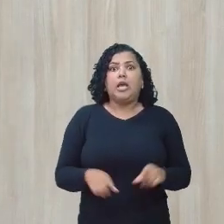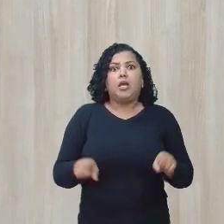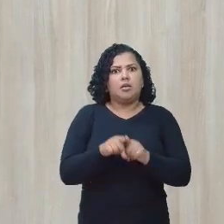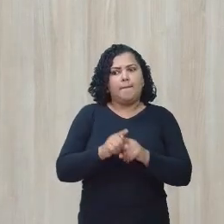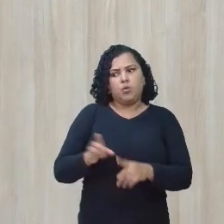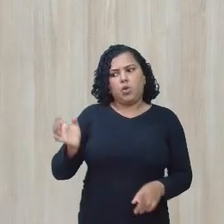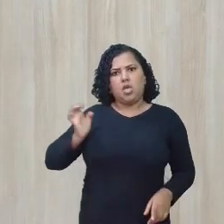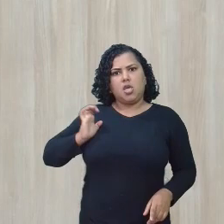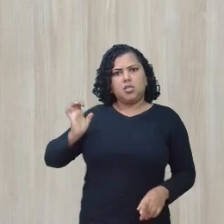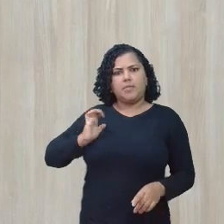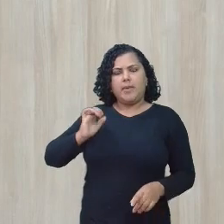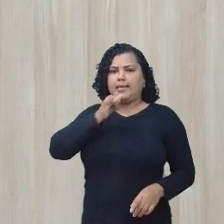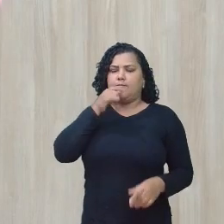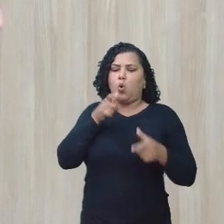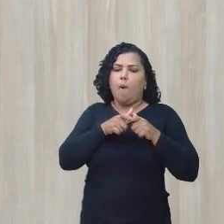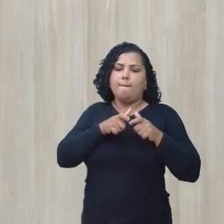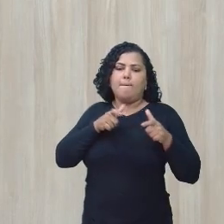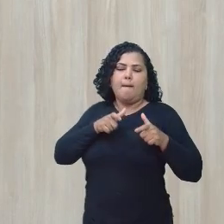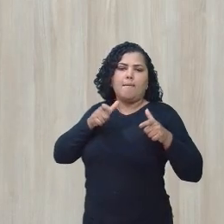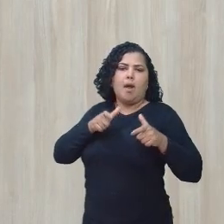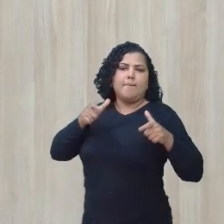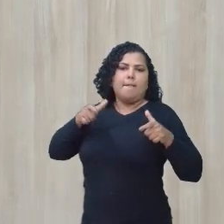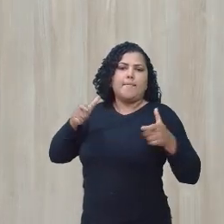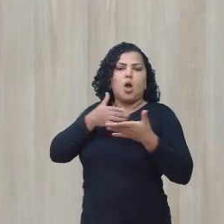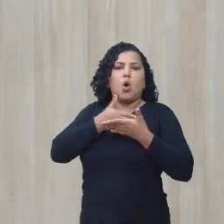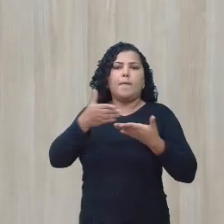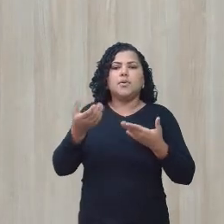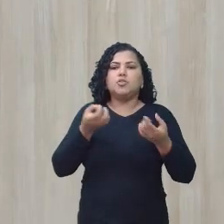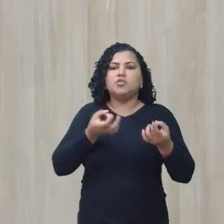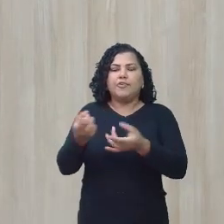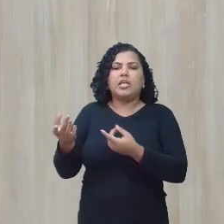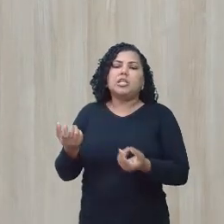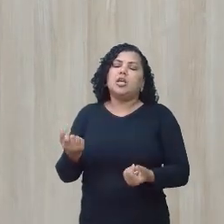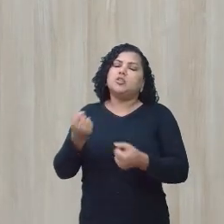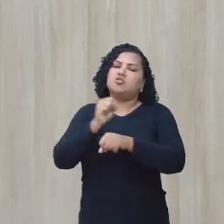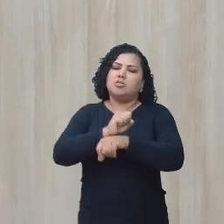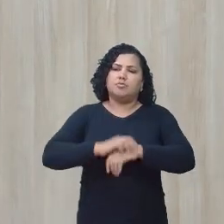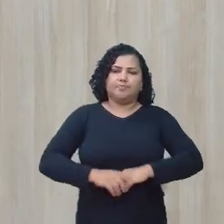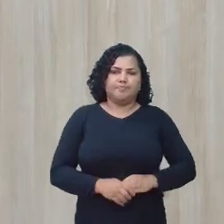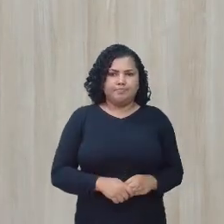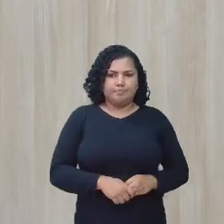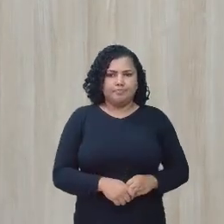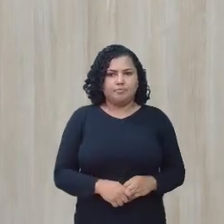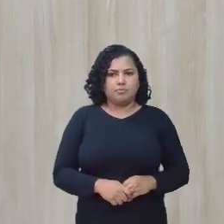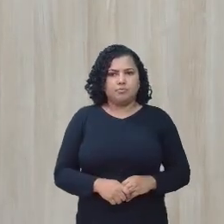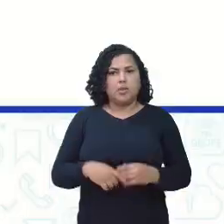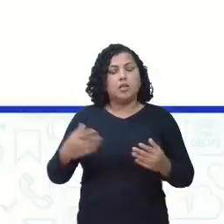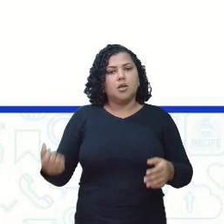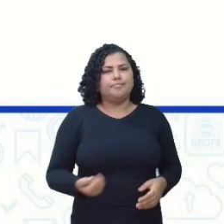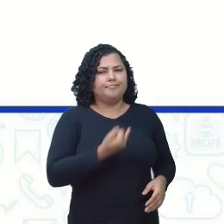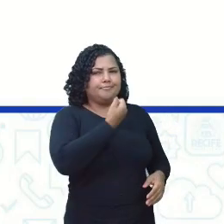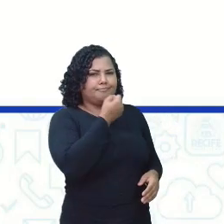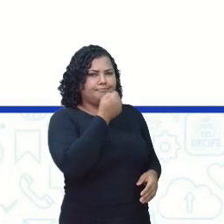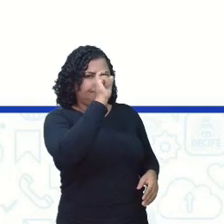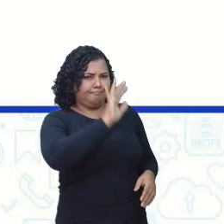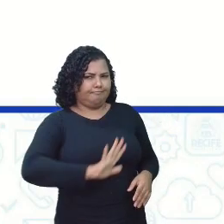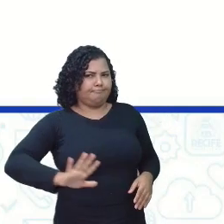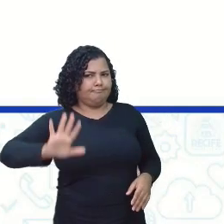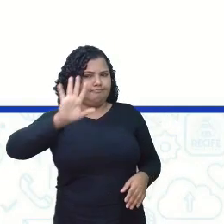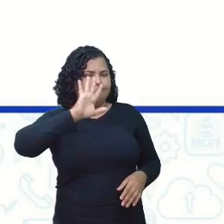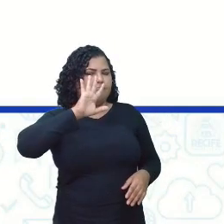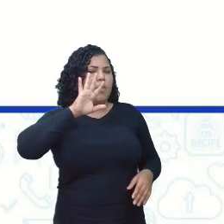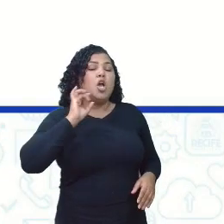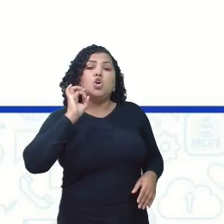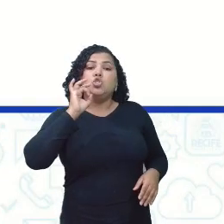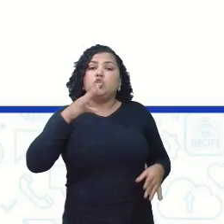enriquecimento, né, da formação de uma elite comercial a partir do tráfico, tá bom? Então, o tráfico de pessoas escravizadas só teve fim